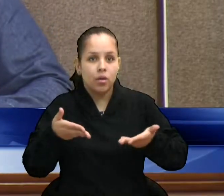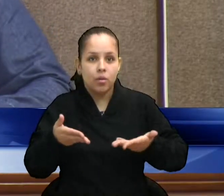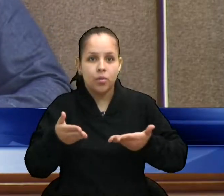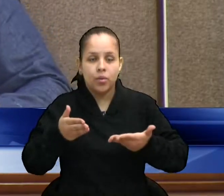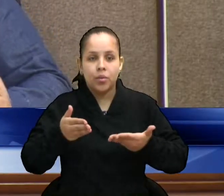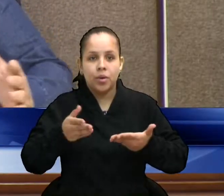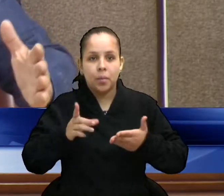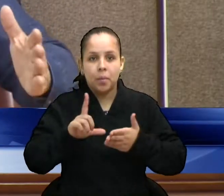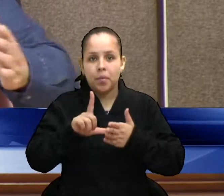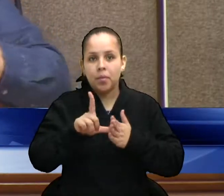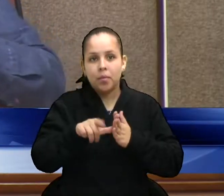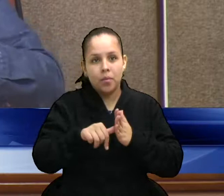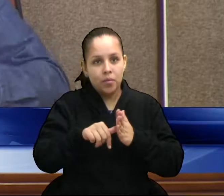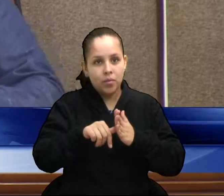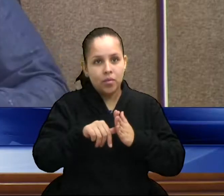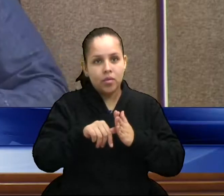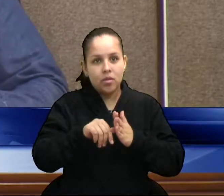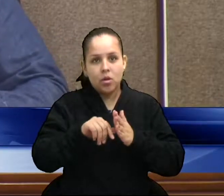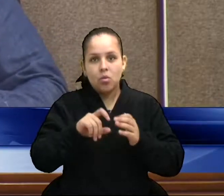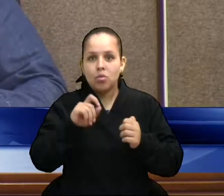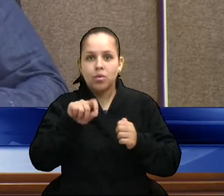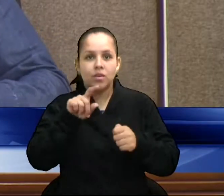tomado, incluindo